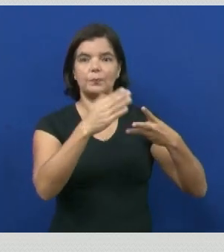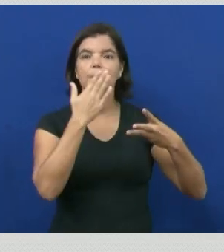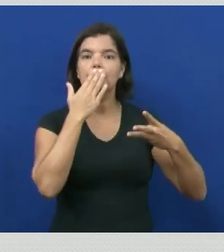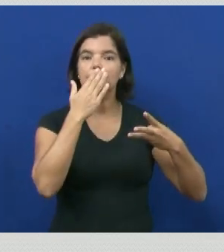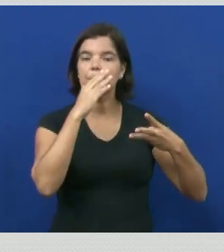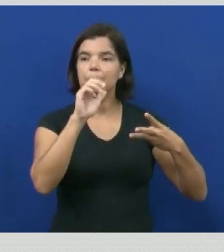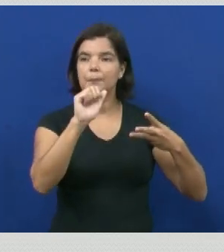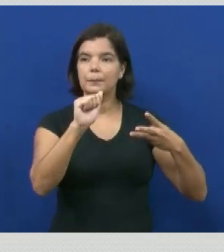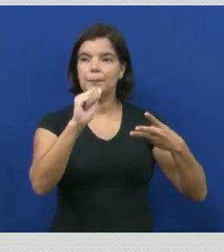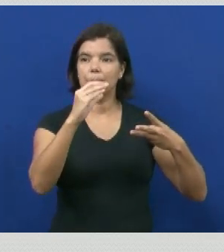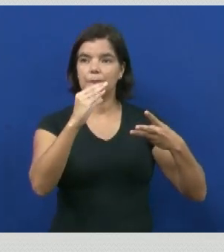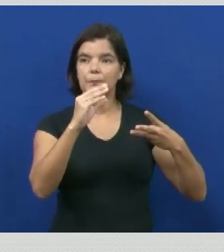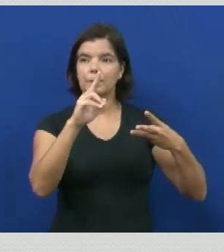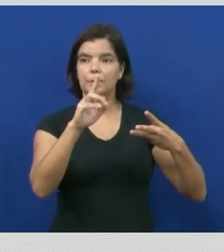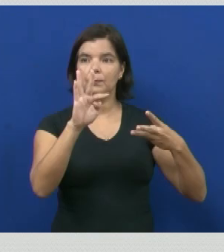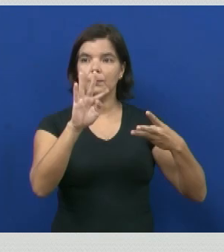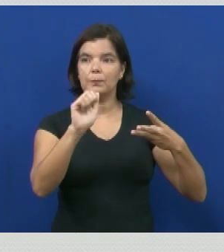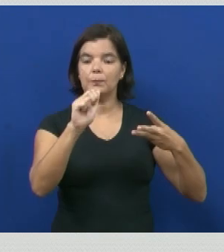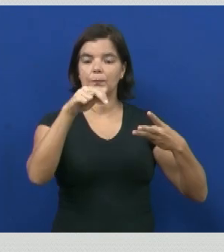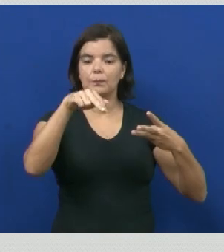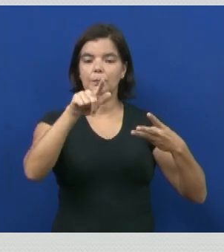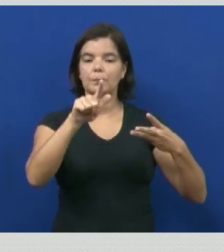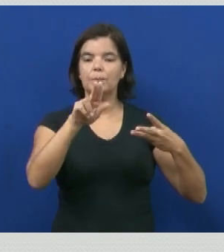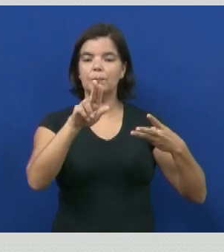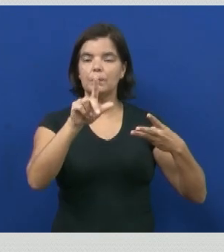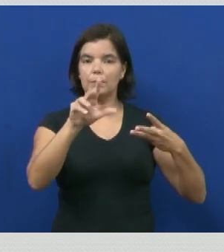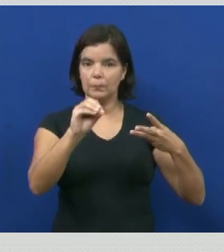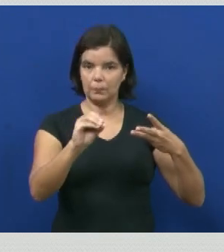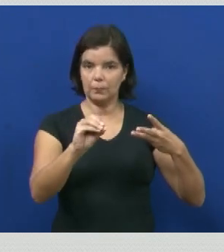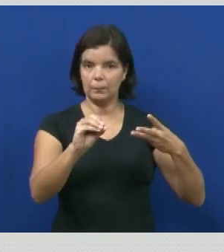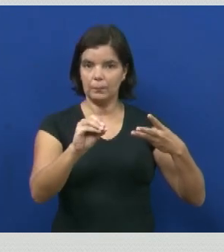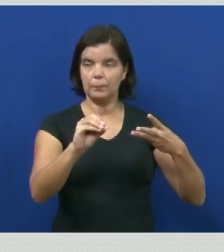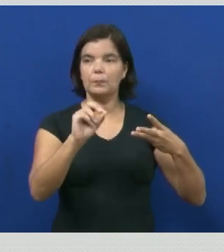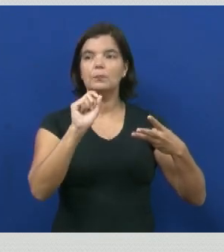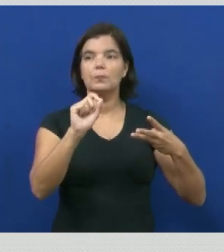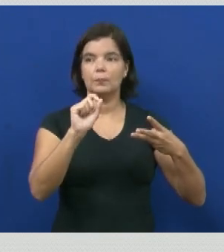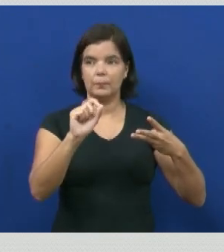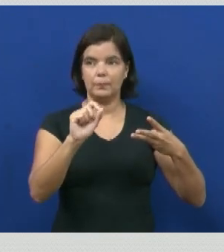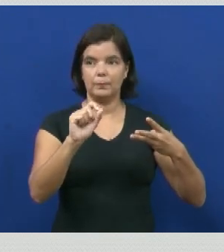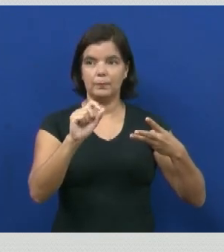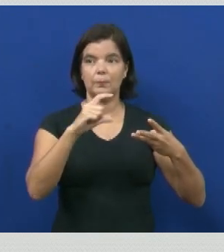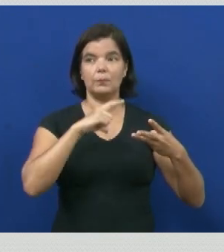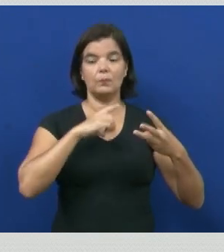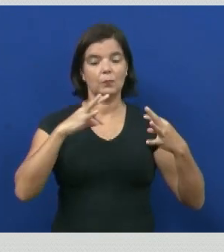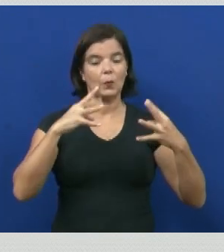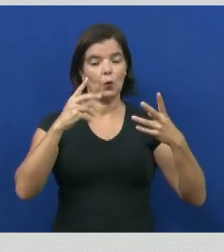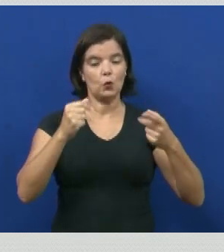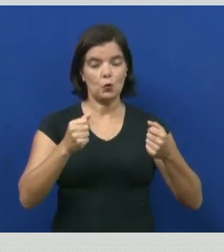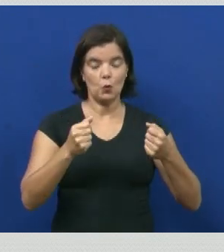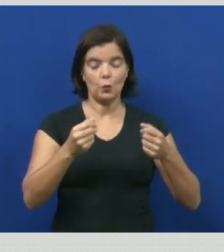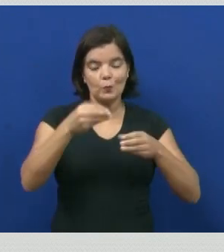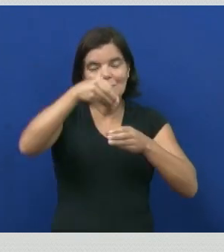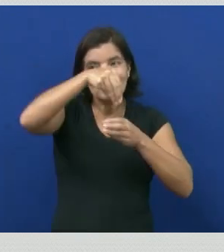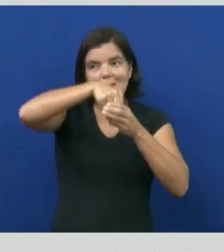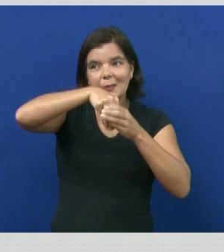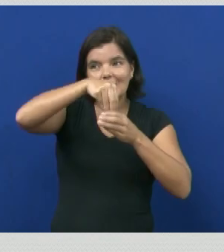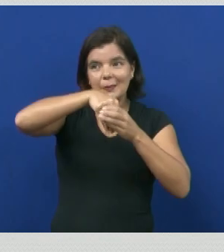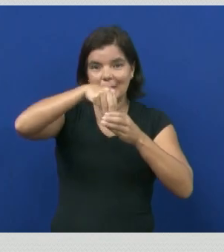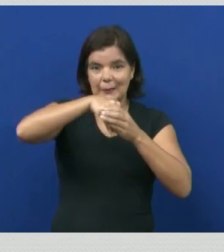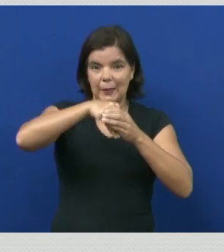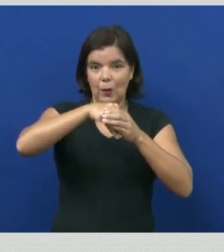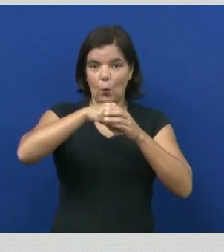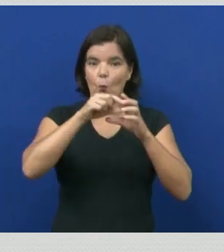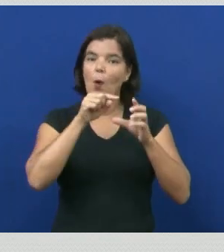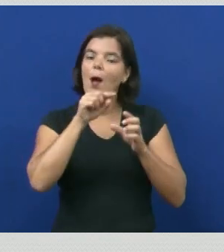de triângulo que nós vemos em relação aos ângulos é o acutângulo, ou seja, todos os ângulos internos são